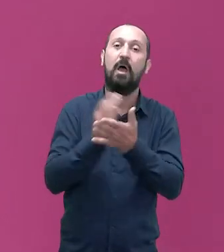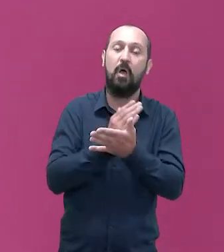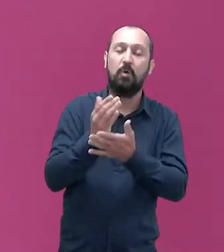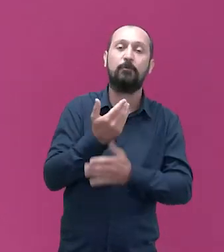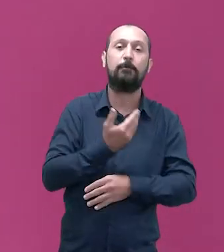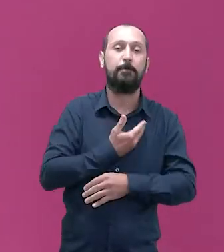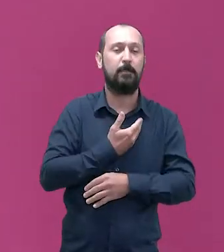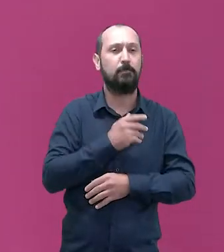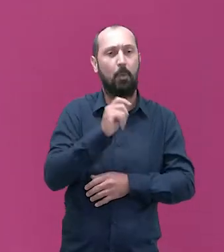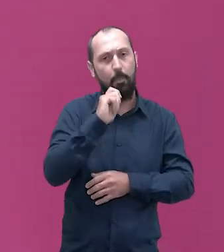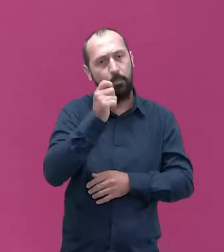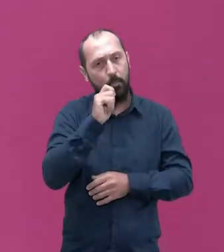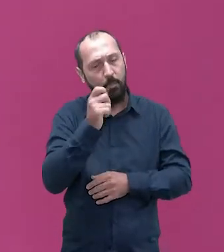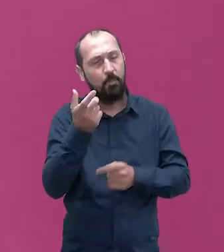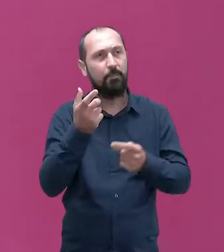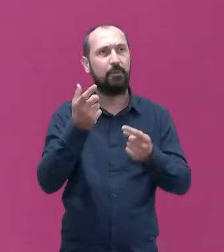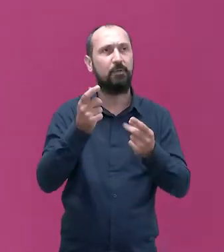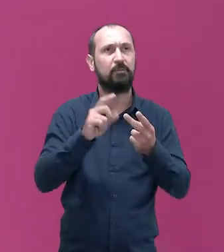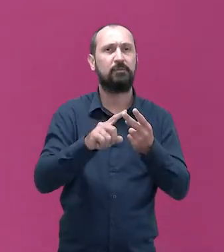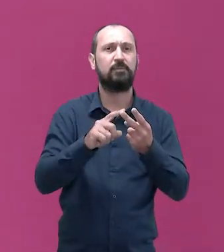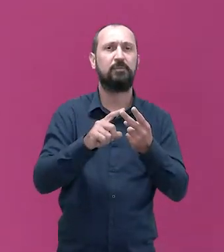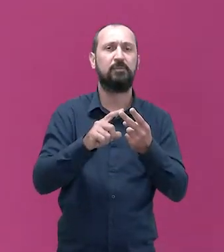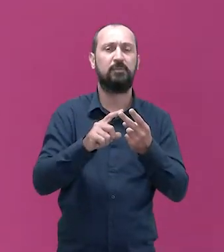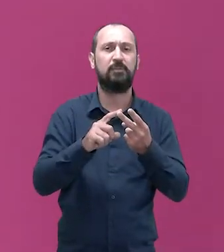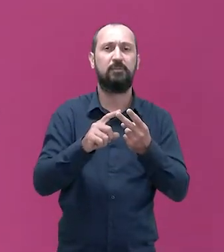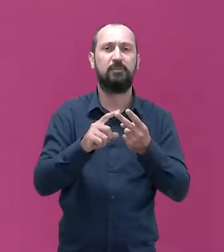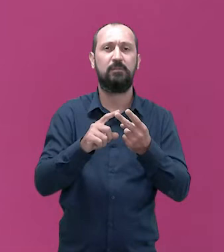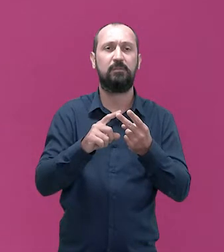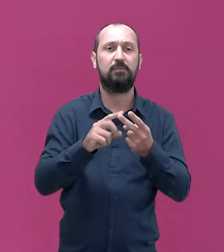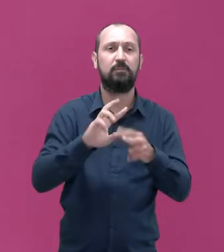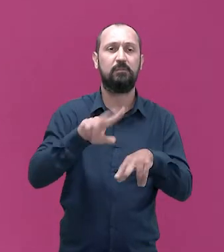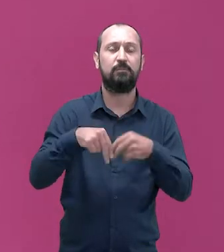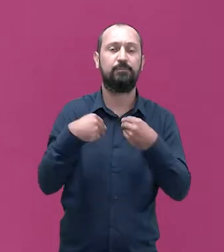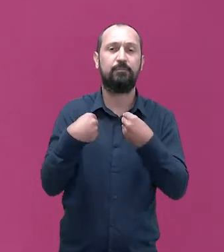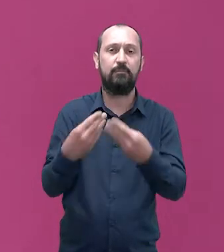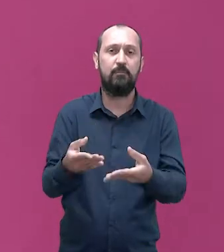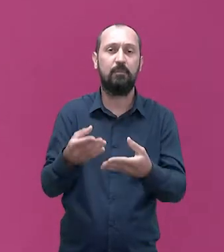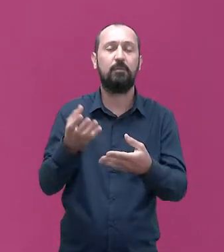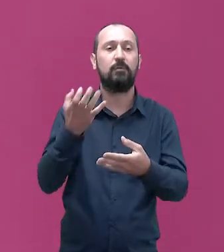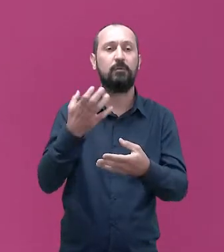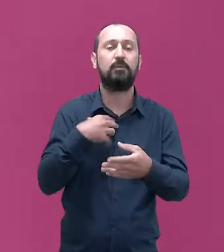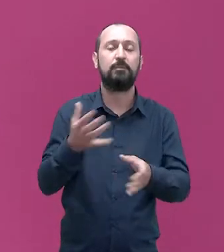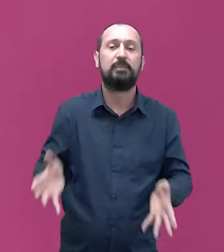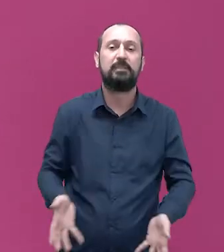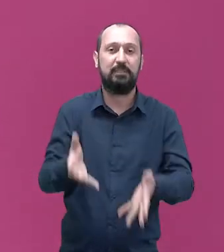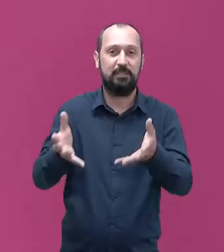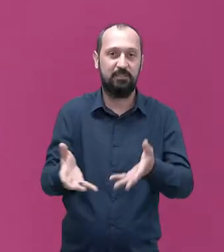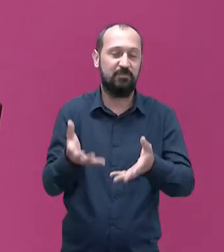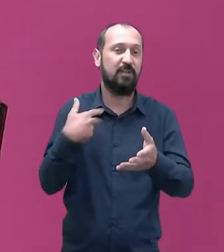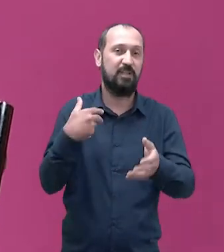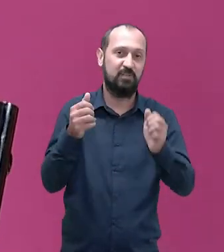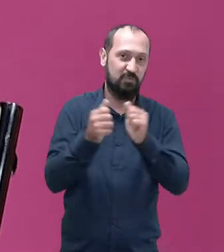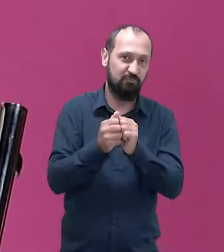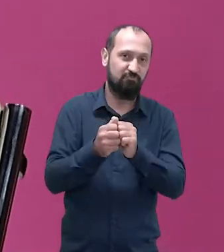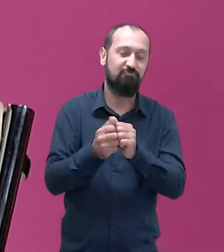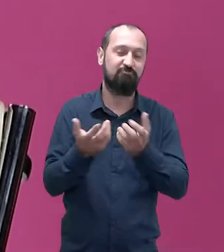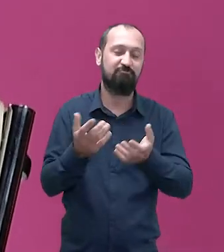Alguns colegas, eles dão pirulito, outros colegas dão um presente, a gente procura cativar,